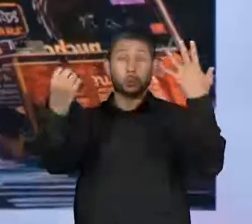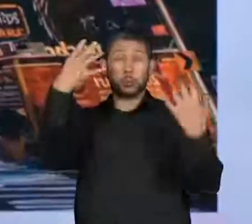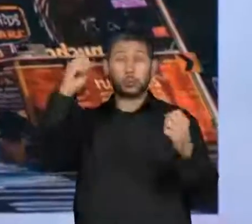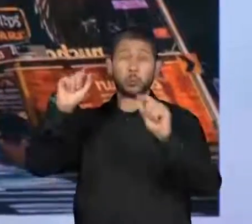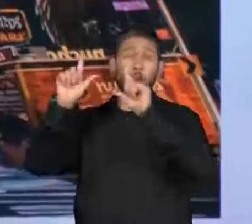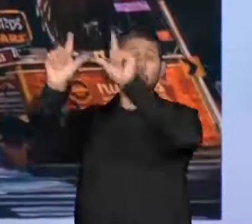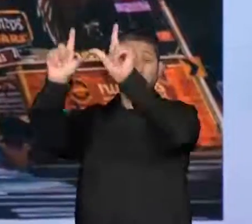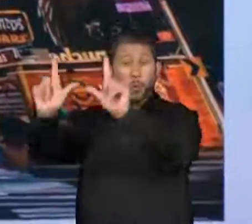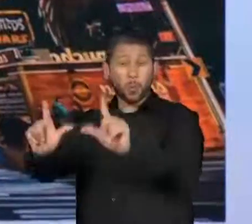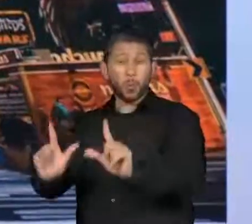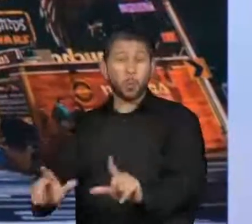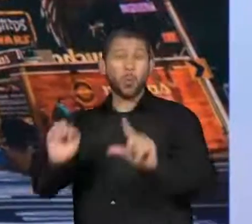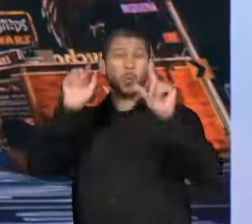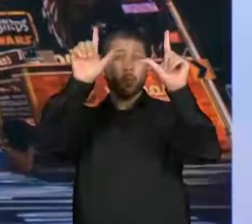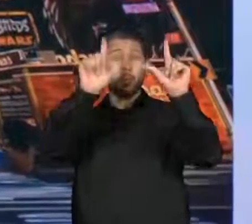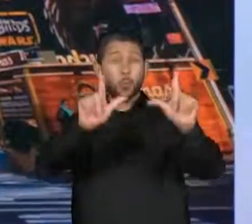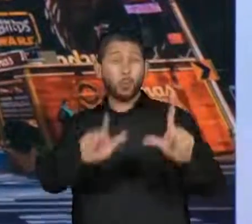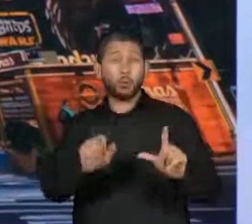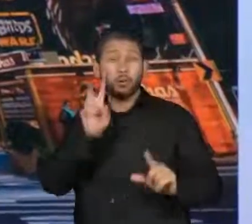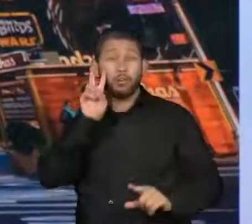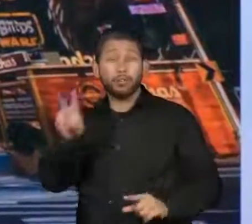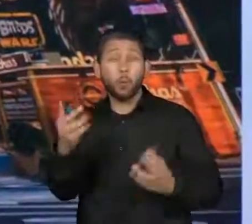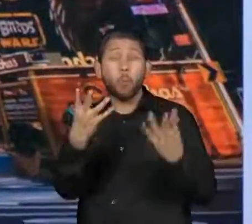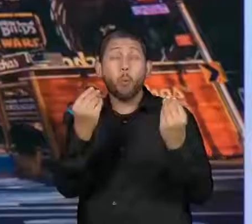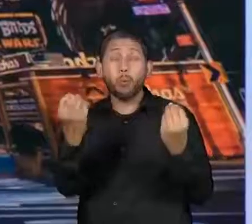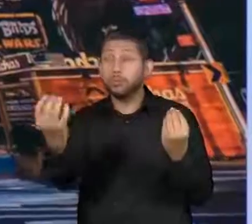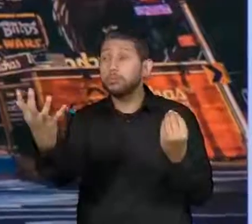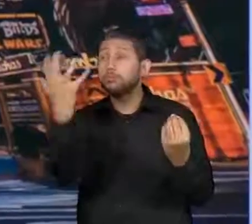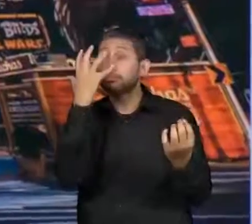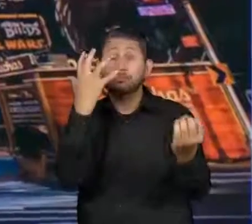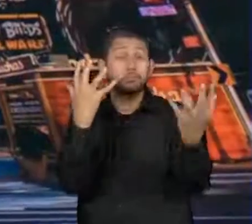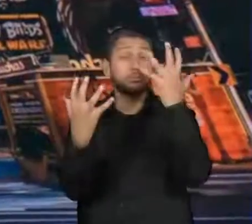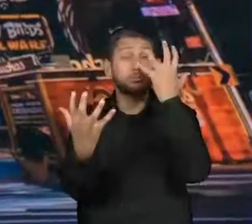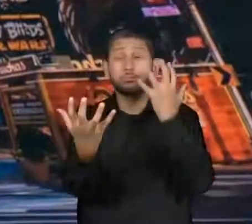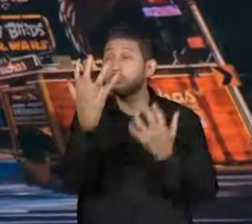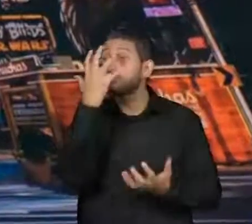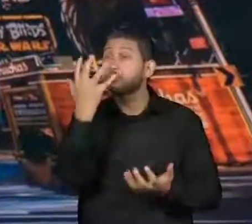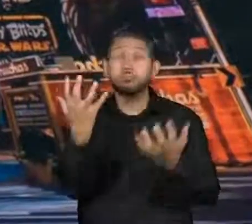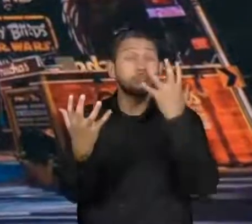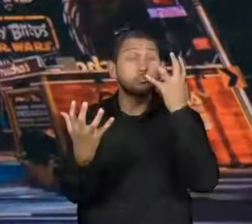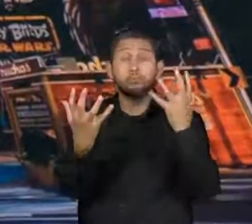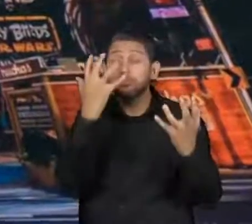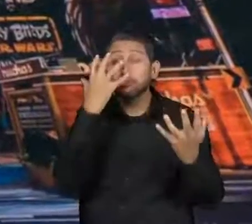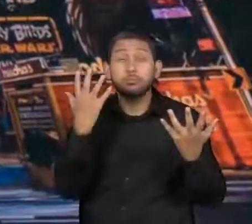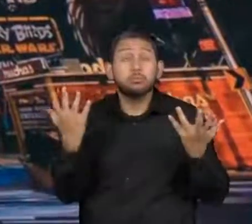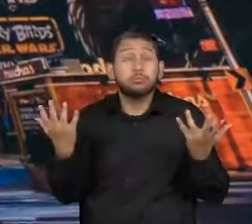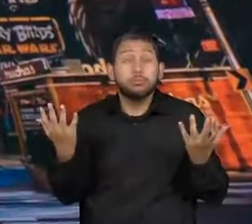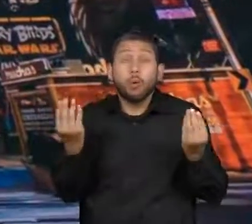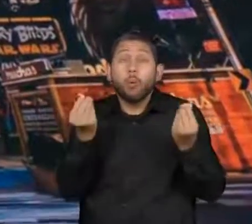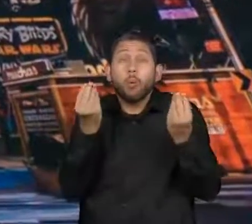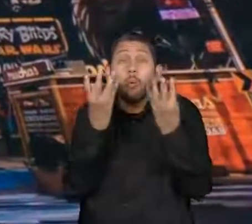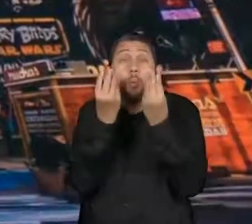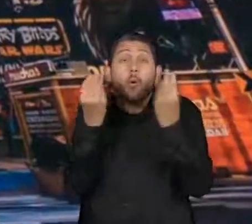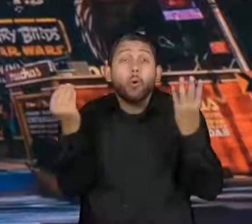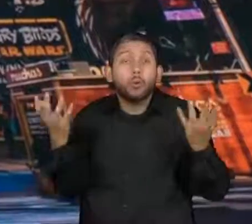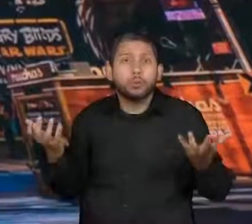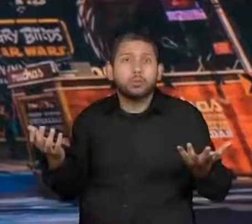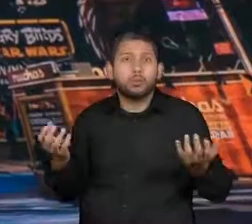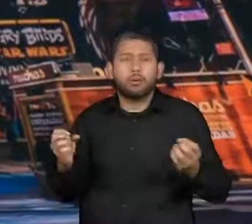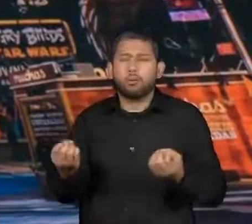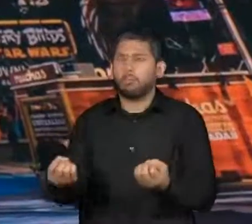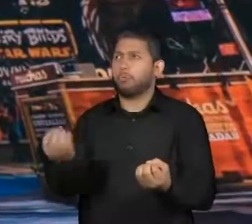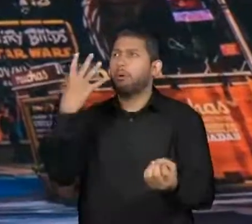olha, você sabe que até de olhar para essa imagem, meu olho já fica assim um pouco sensível, viu? Exatamente. Está um tanto poluído